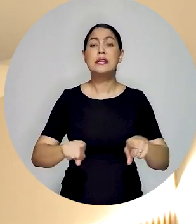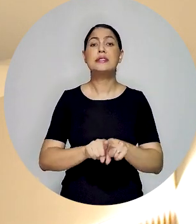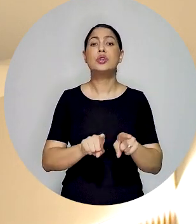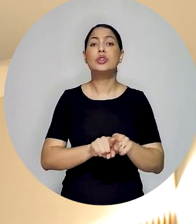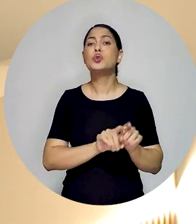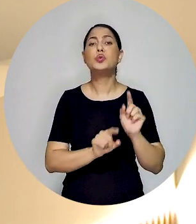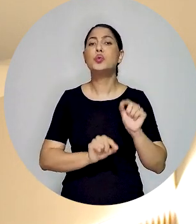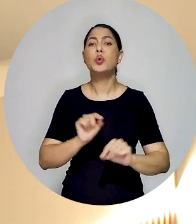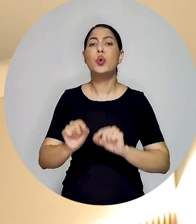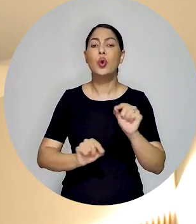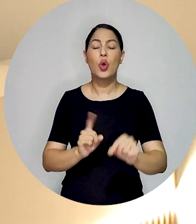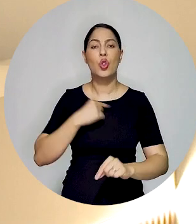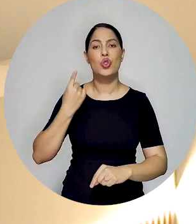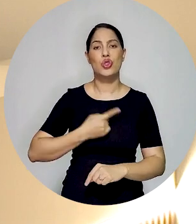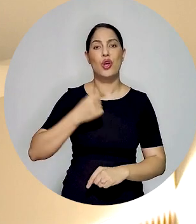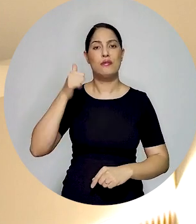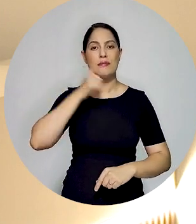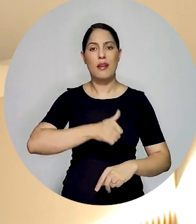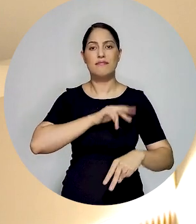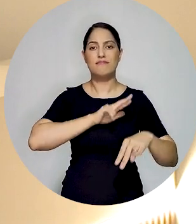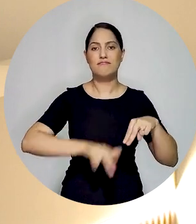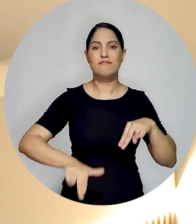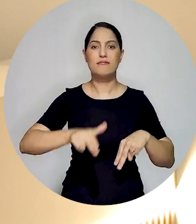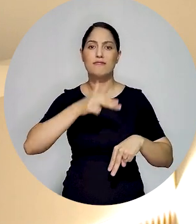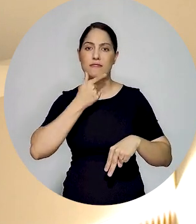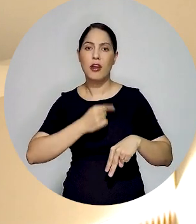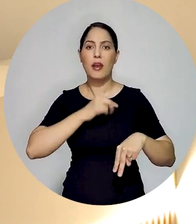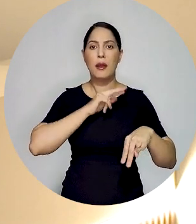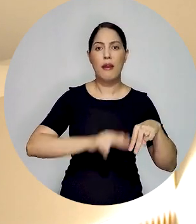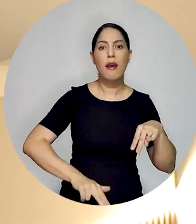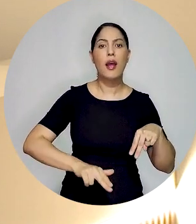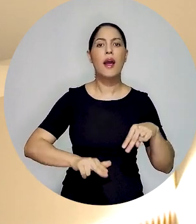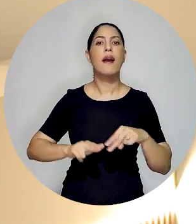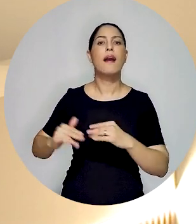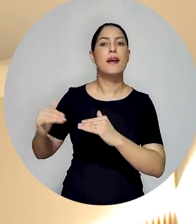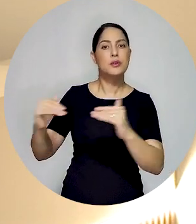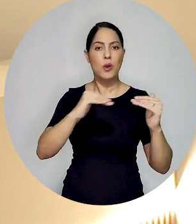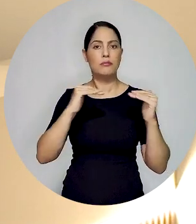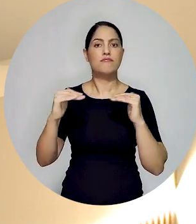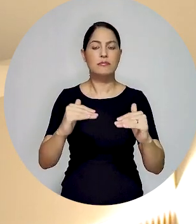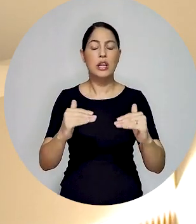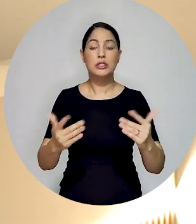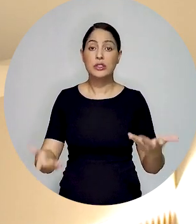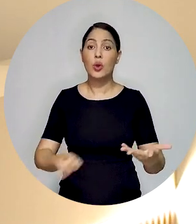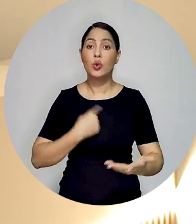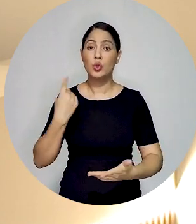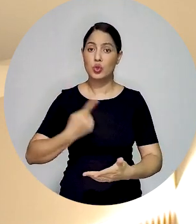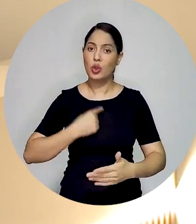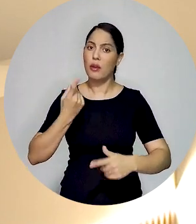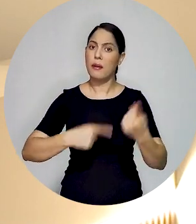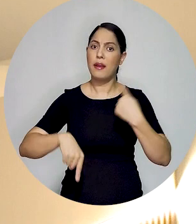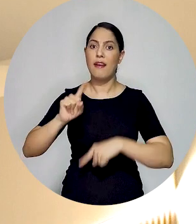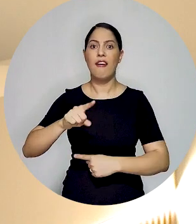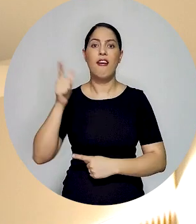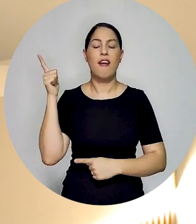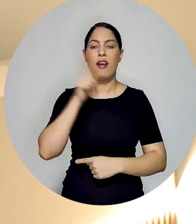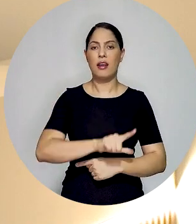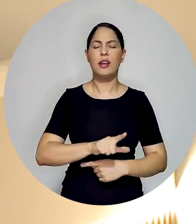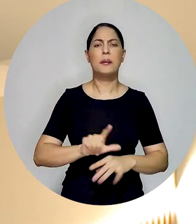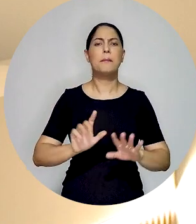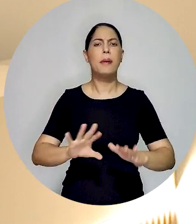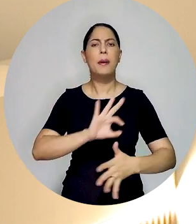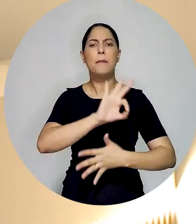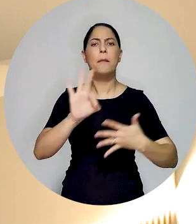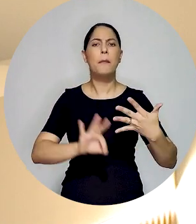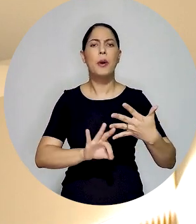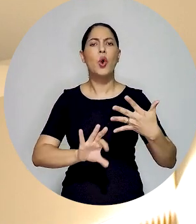a nossa ouvidoria da mulher e também sobre a nossa paridade de gênero. Isso mostra que estamos avançando. Tratamos também das